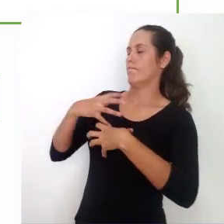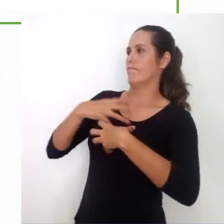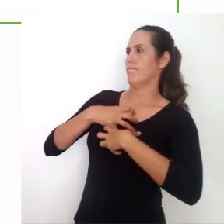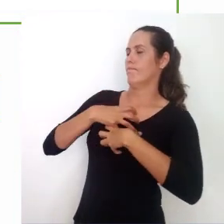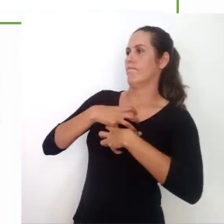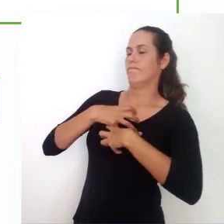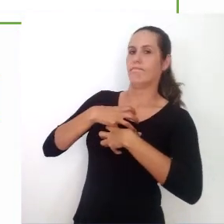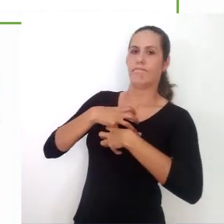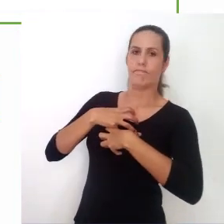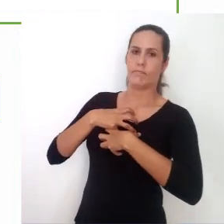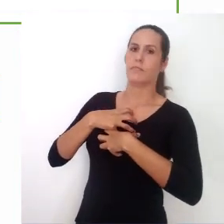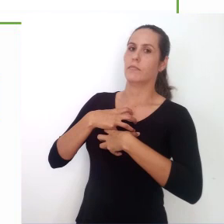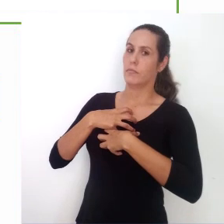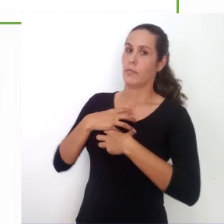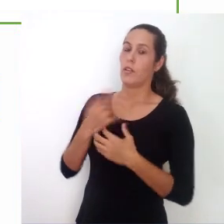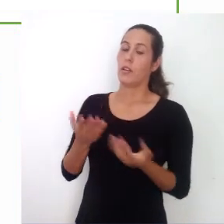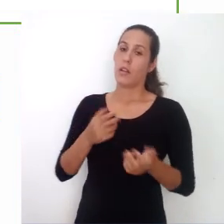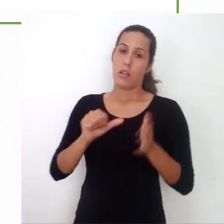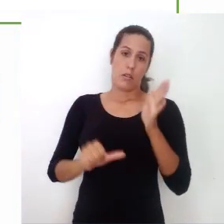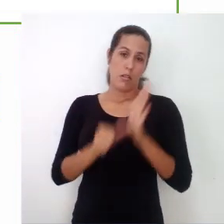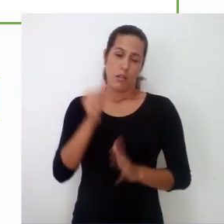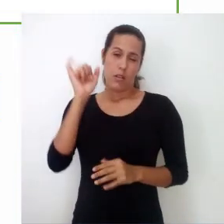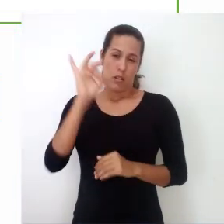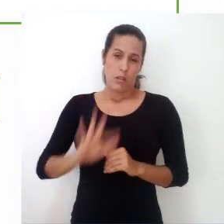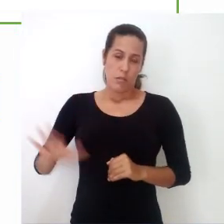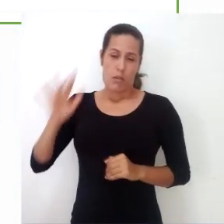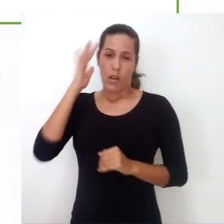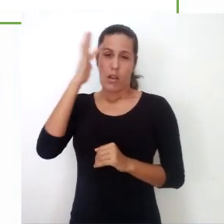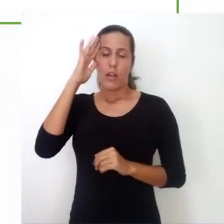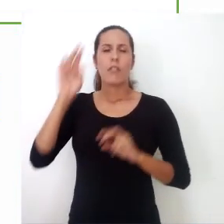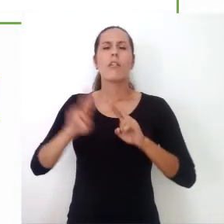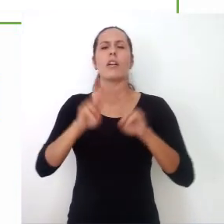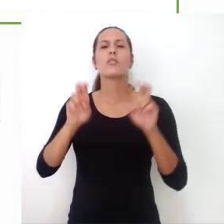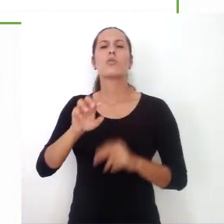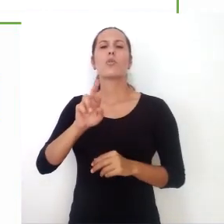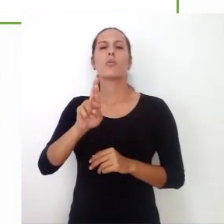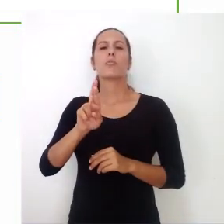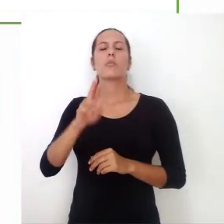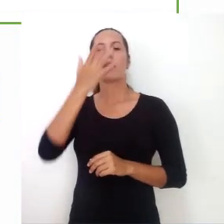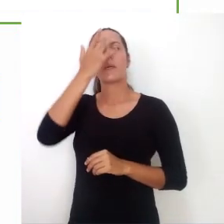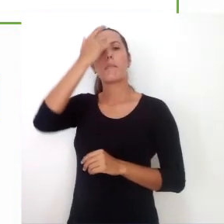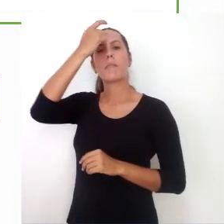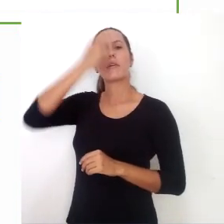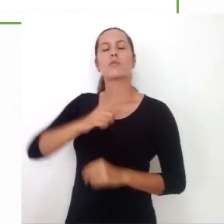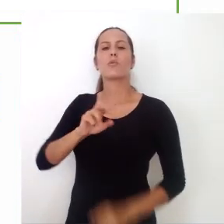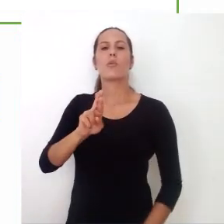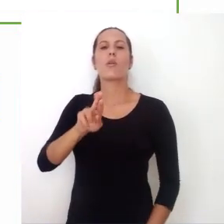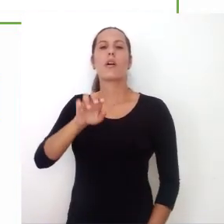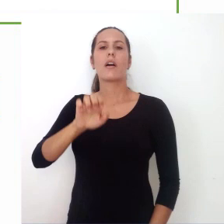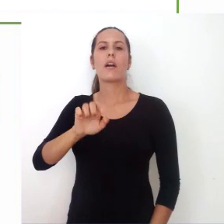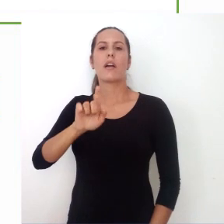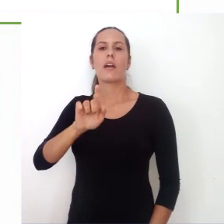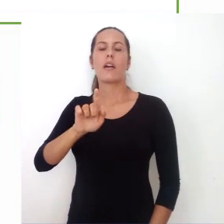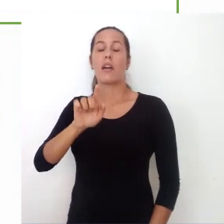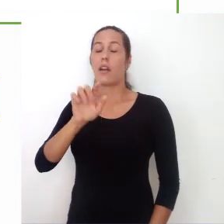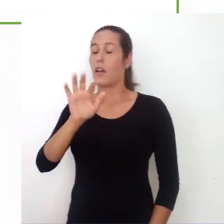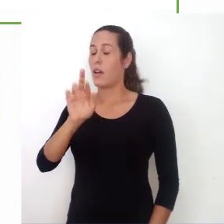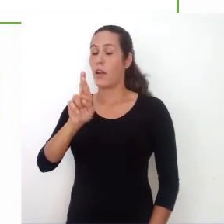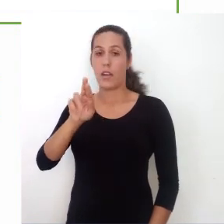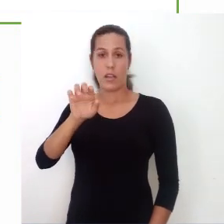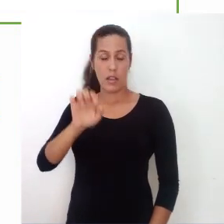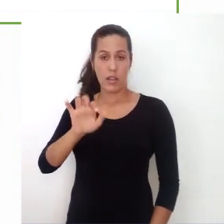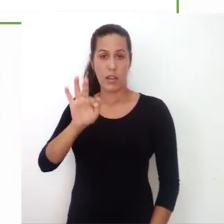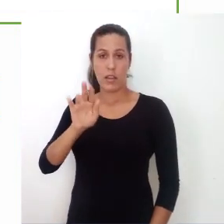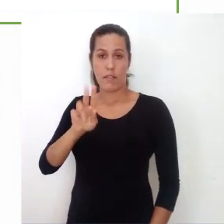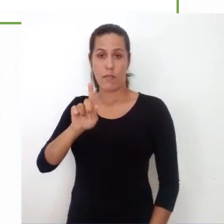A primeira imagem, convido vocês a refletirem sobre os refugiados, os perseguidos, as